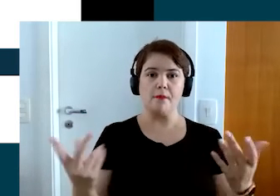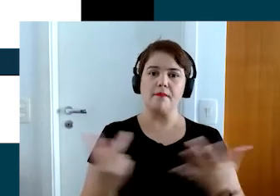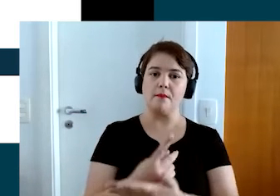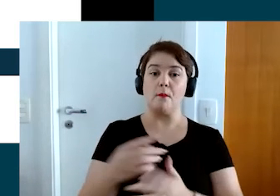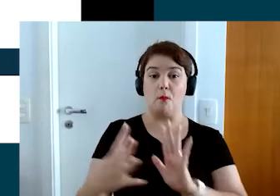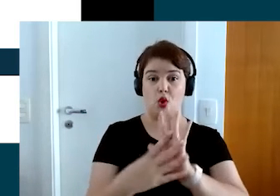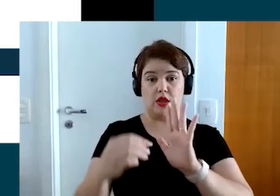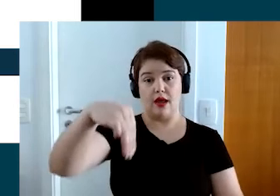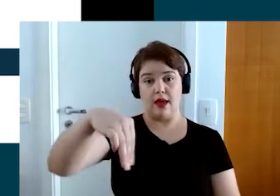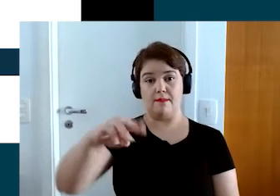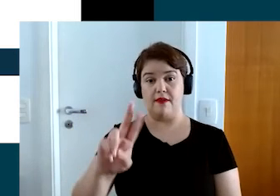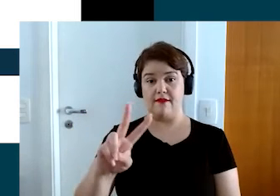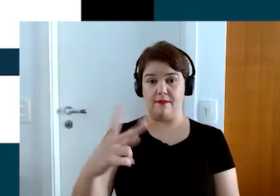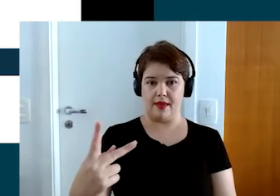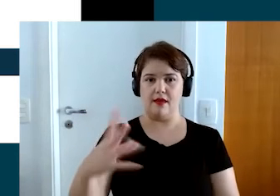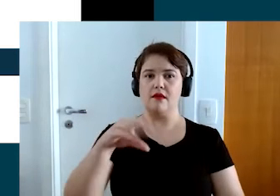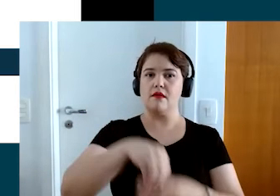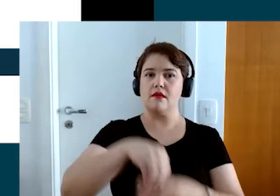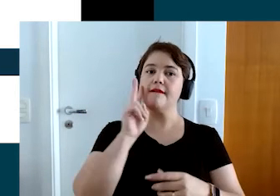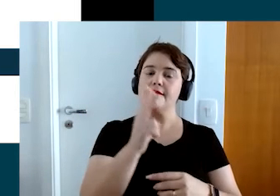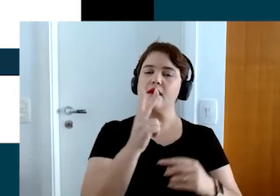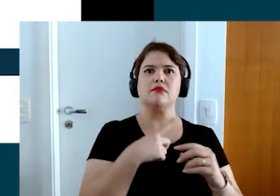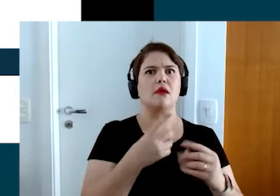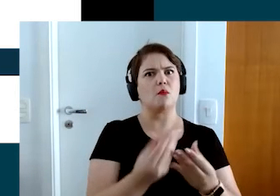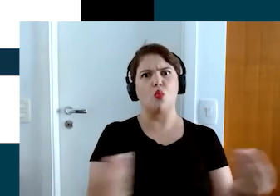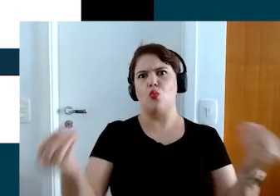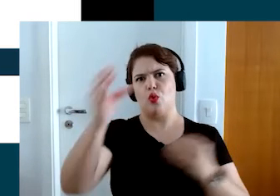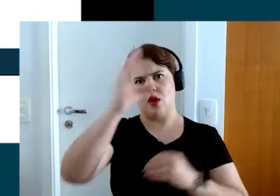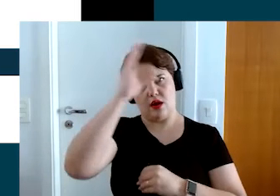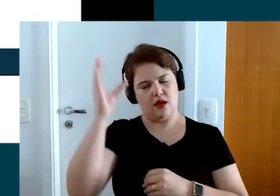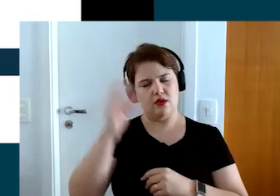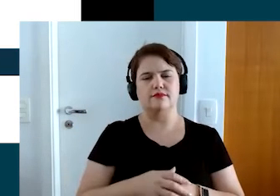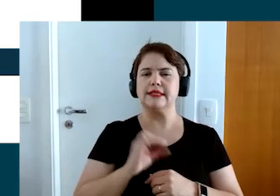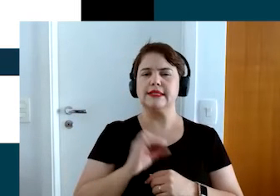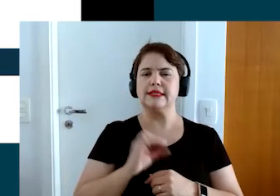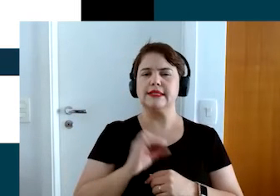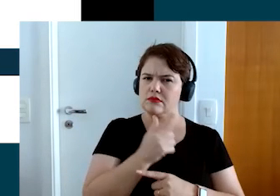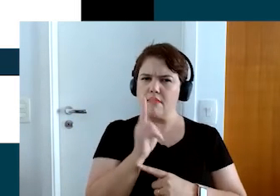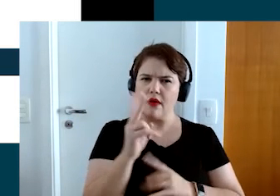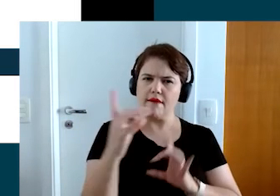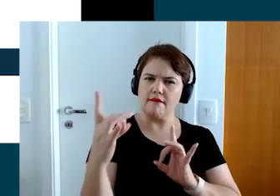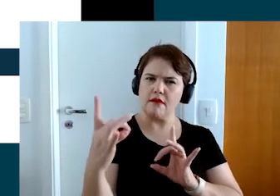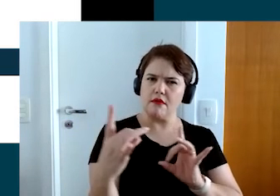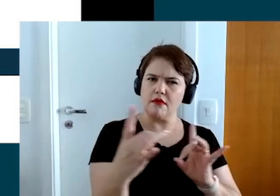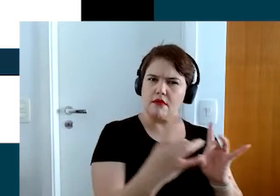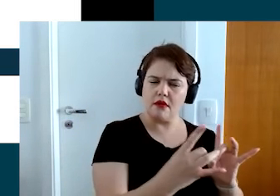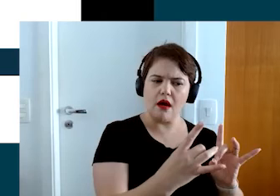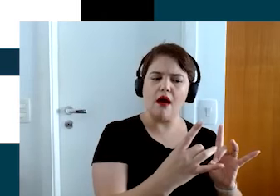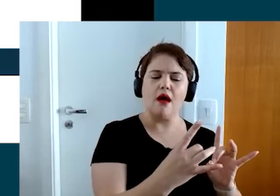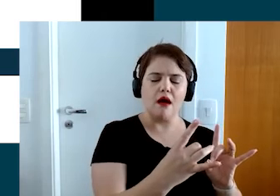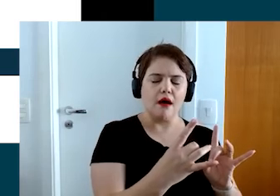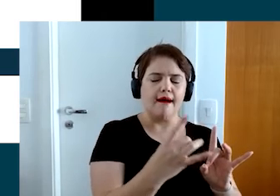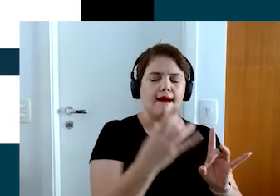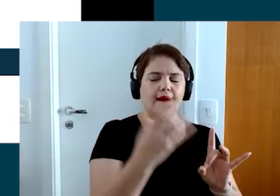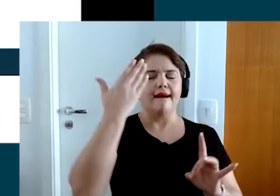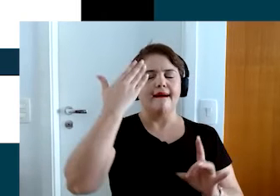e aí consegue aprender e pegar mais feedbacks com os clientes ainda. E aí, quando a gente constrói e pega esses feedbacks, né, a gente consegue entender realmente o que